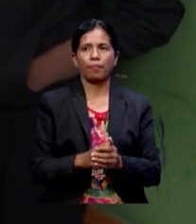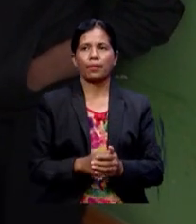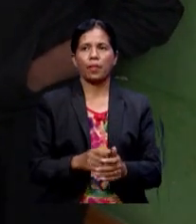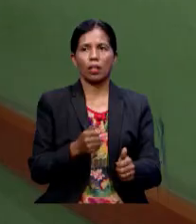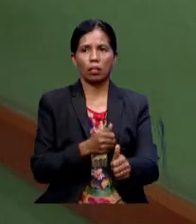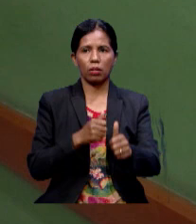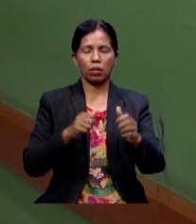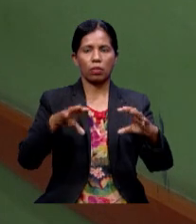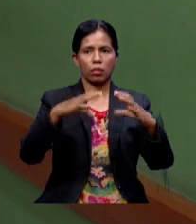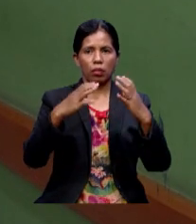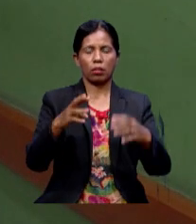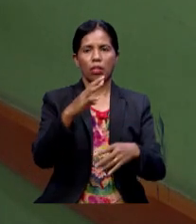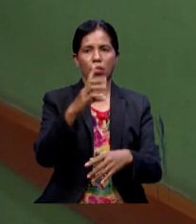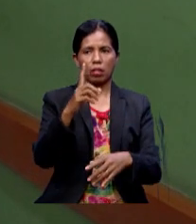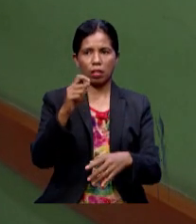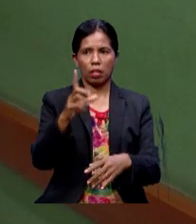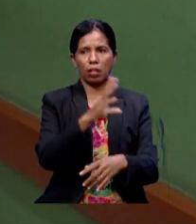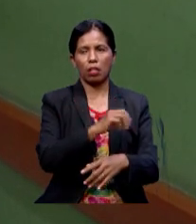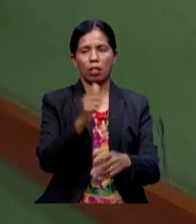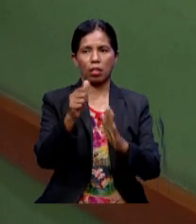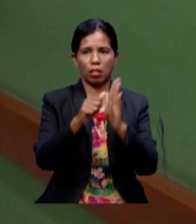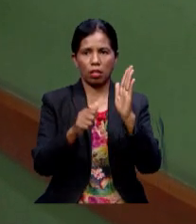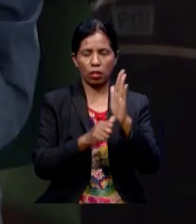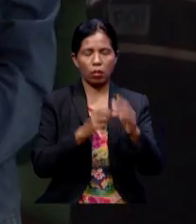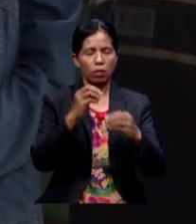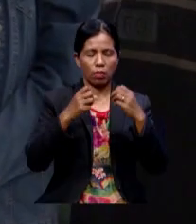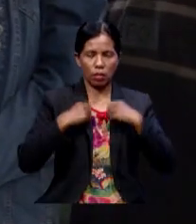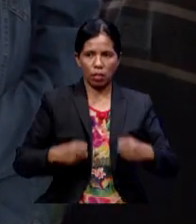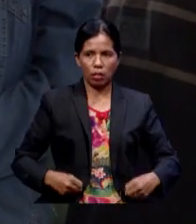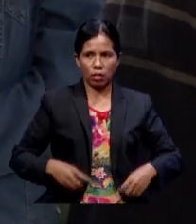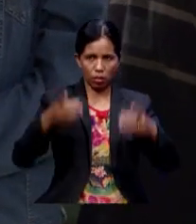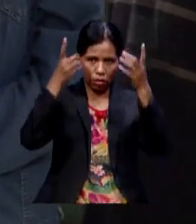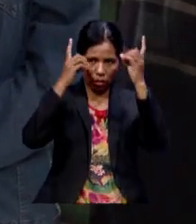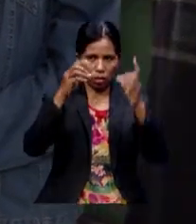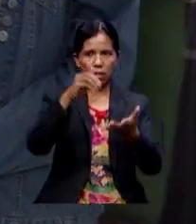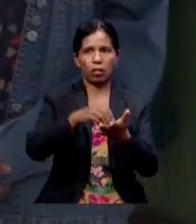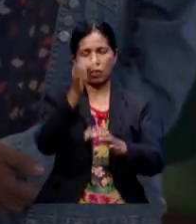da República Democrática Timor-Leste, artigo 5 com a saúde, define se garante na fatin